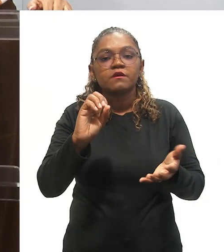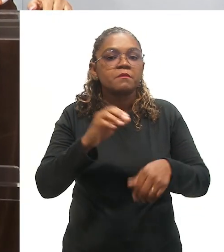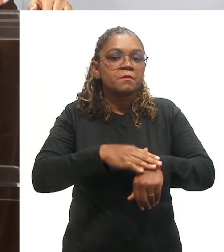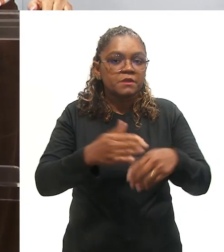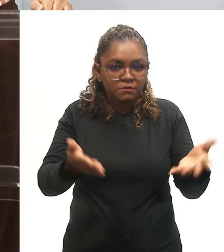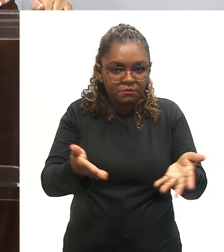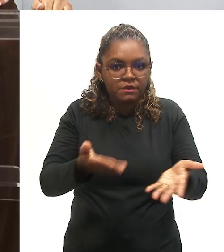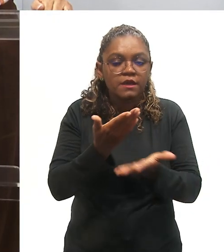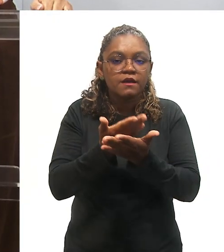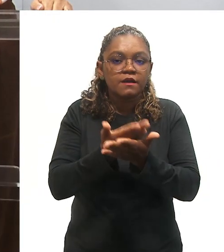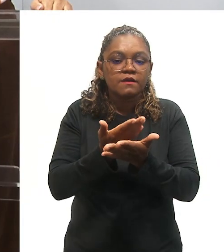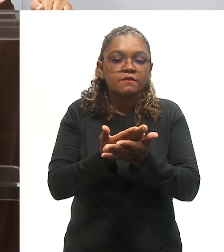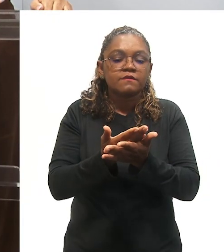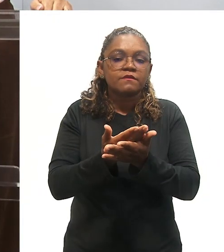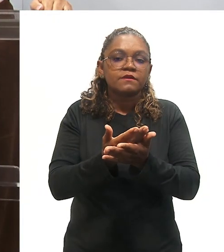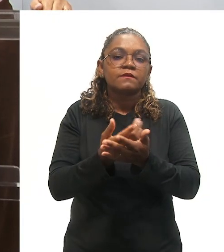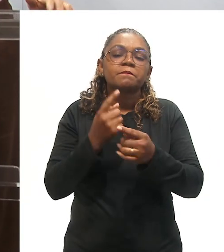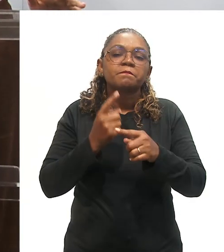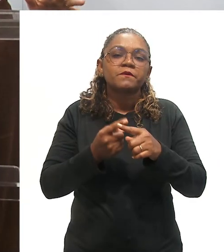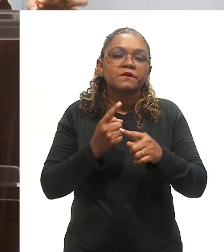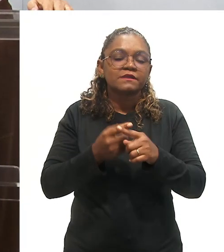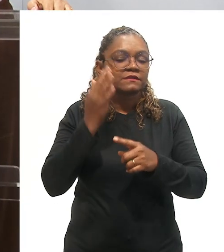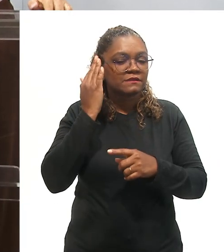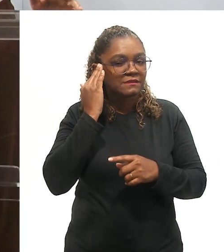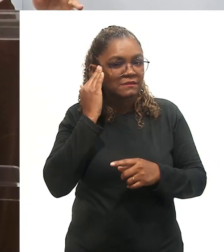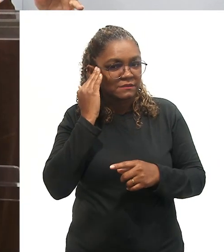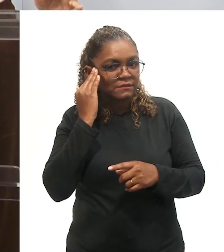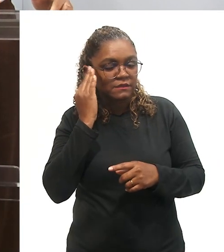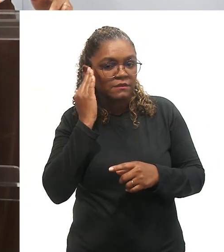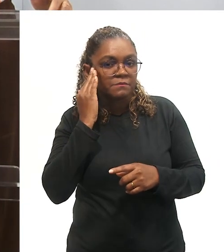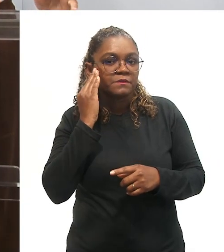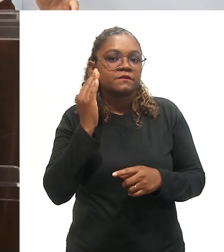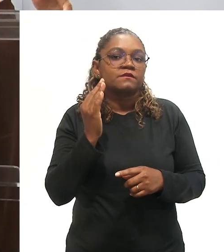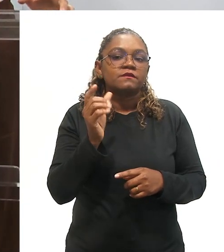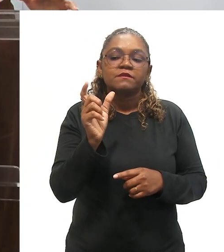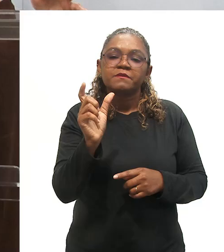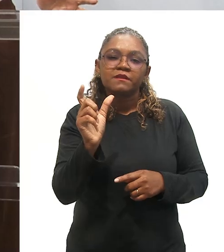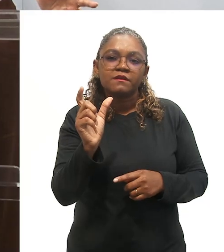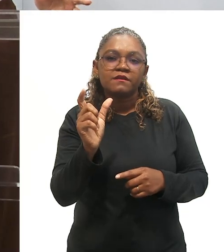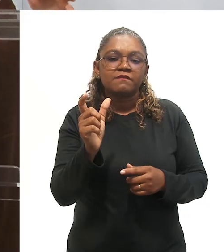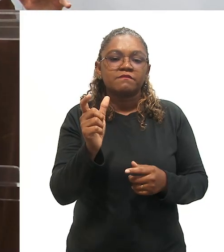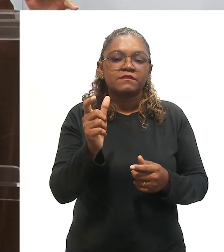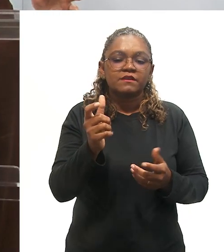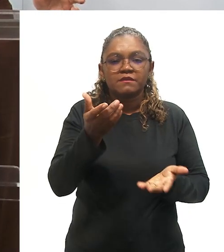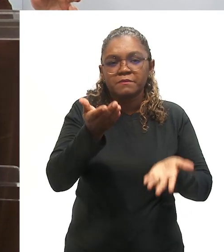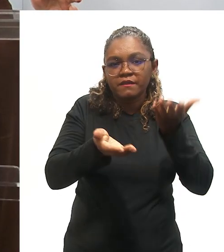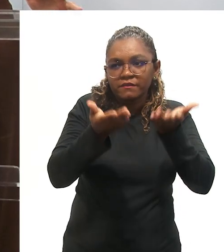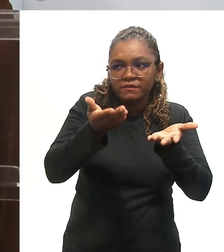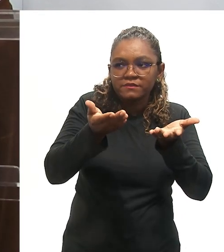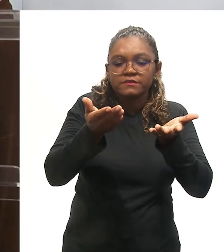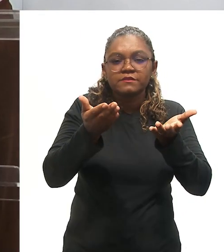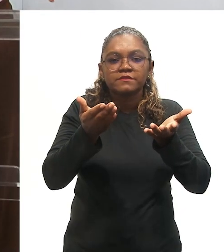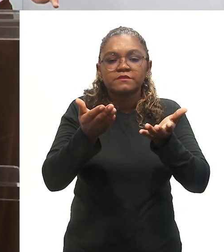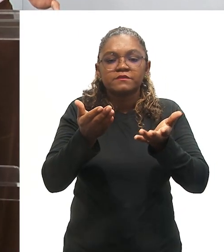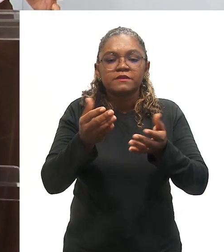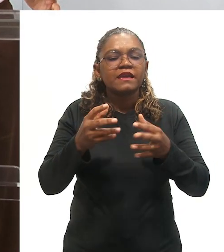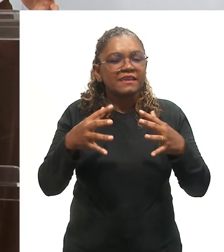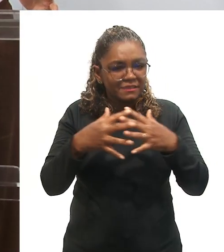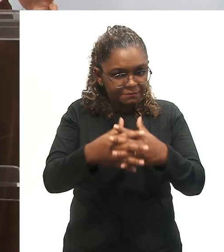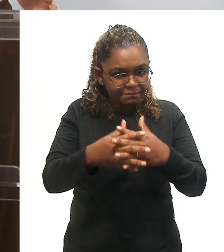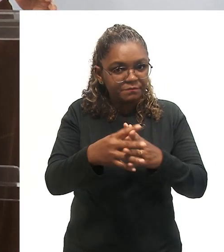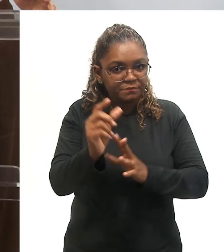momento, nas aulas que nós tivemos, porque são alguns termos, algumas situações, como os balanços, o entendimento ali do plano de contas, são mais